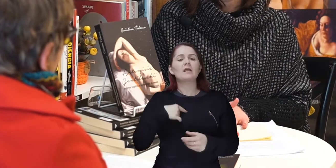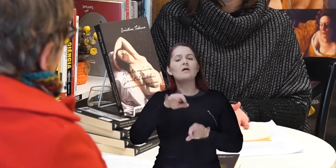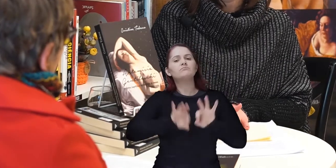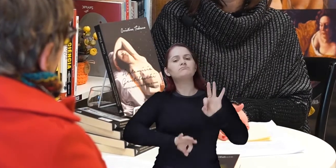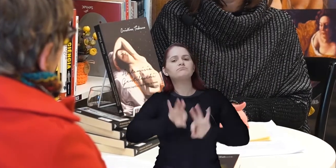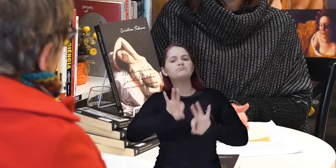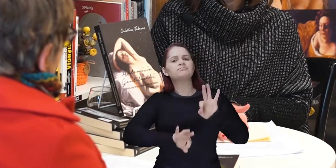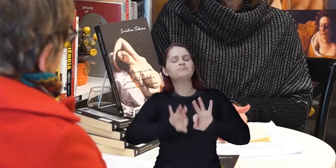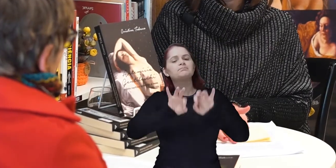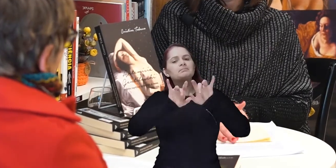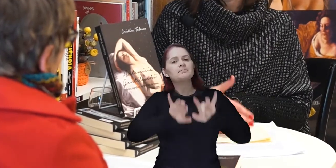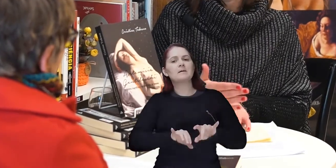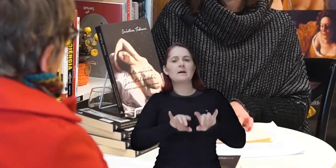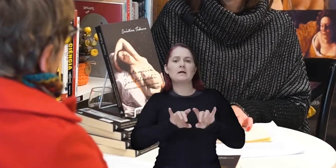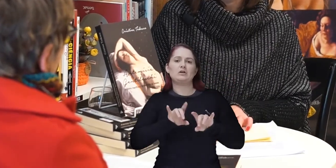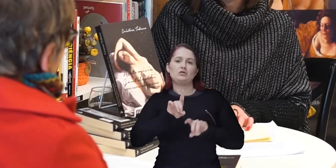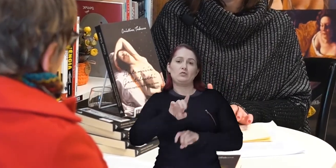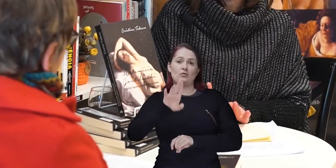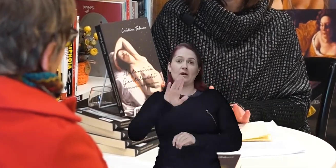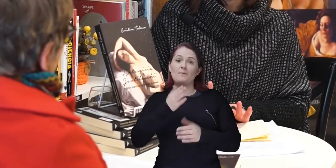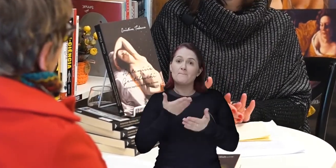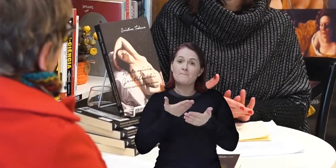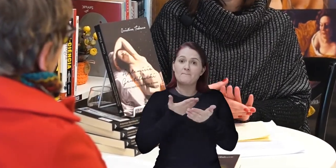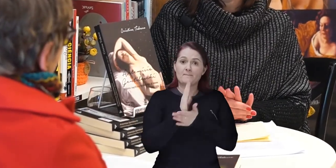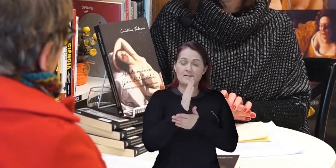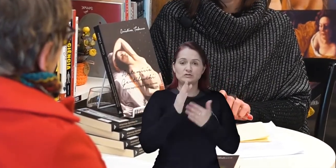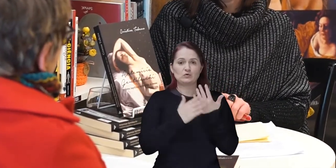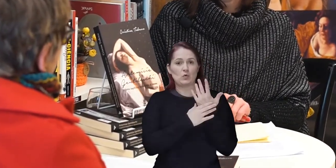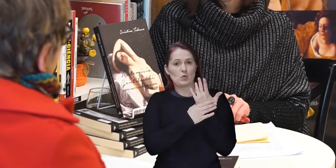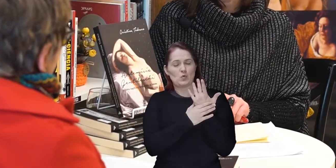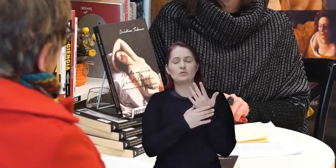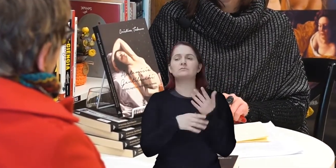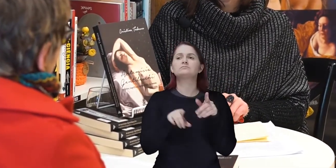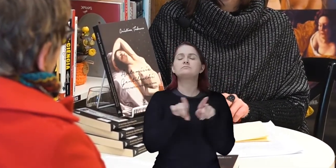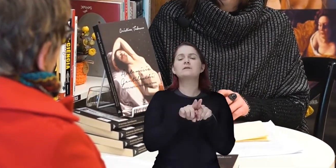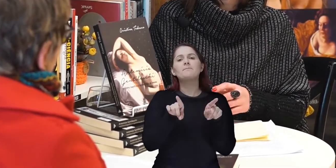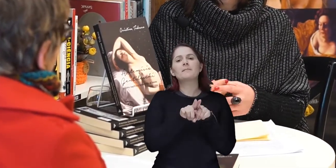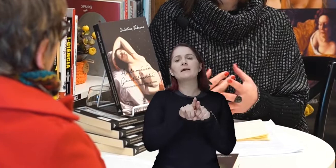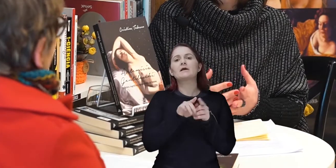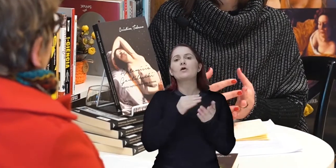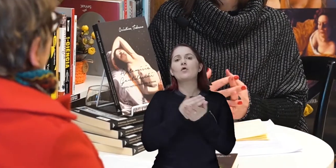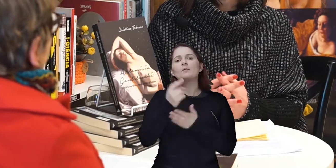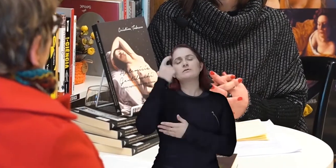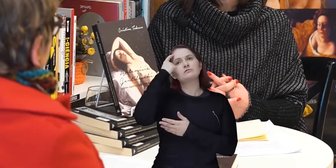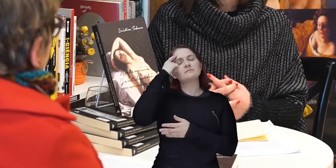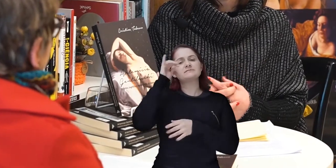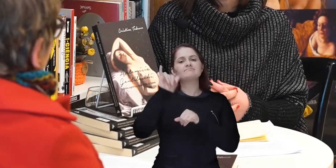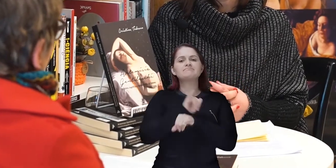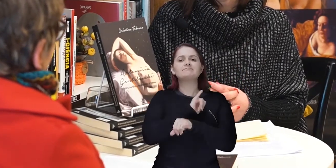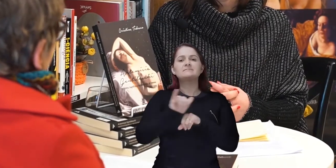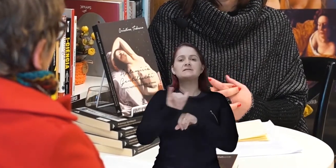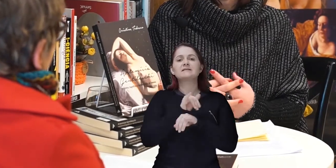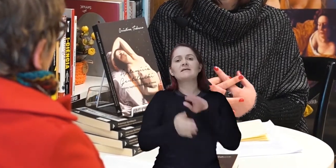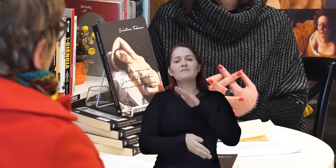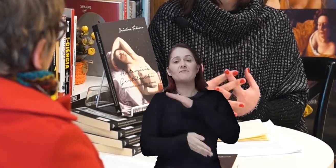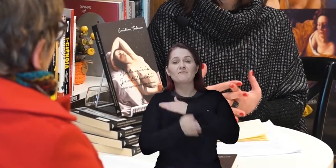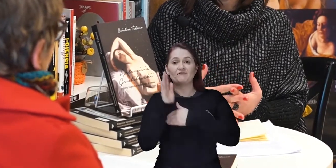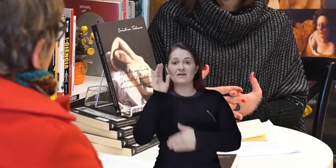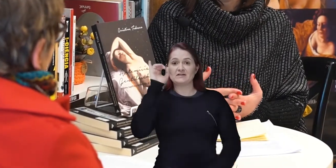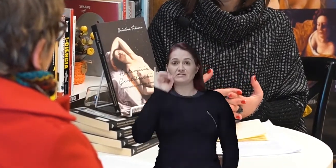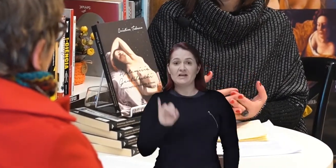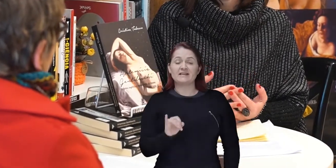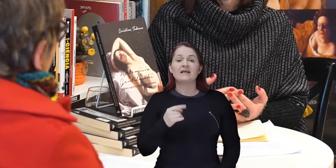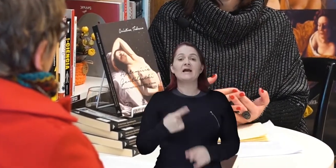referências bibliográficas. Então eu fiz o projeto para o doutorado, entrei na URGS e aí já pensando também numa forma de ir